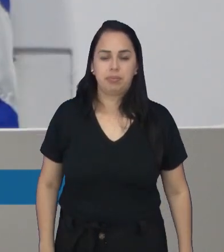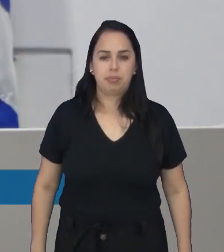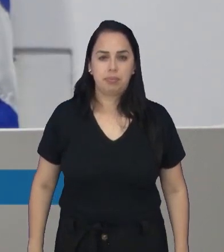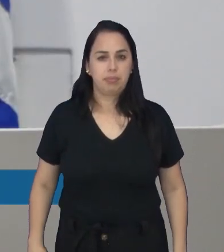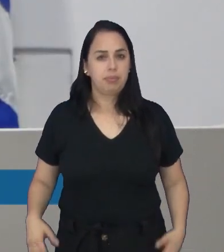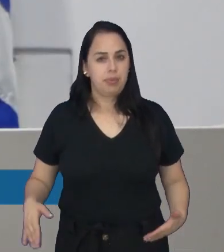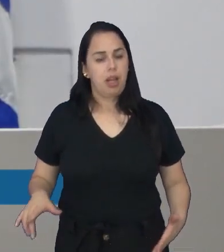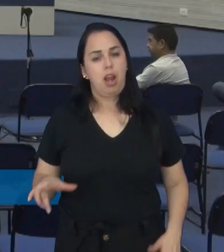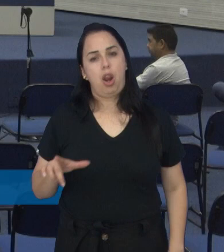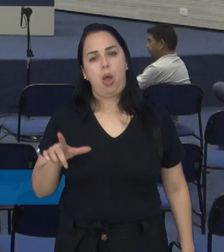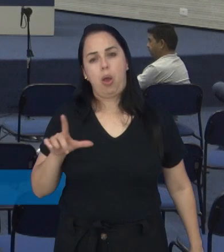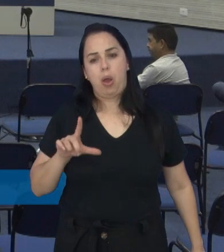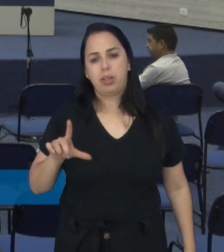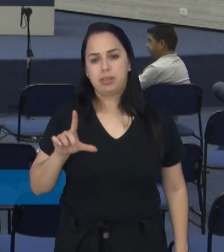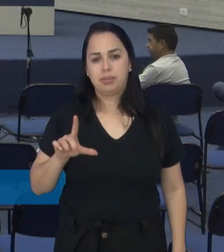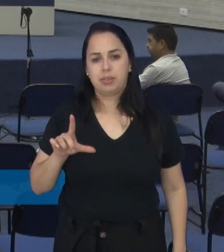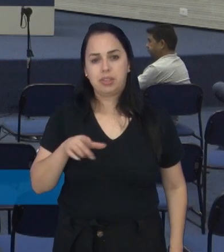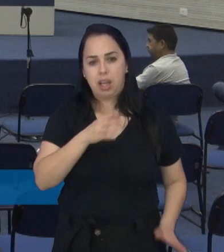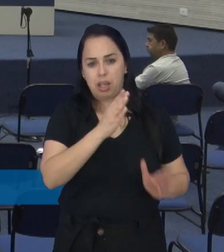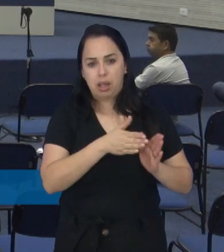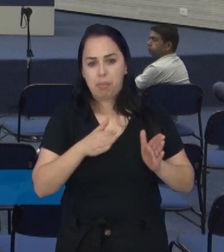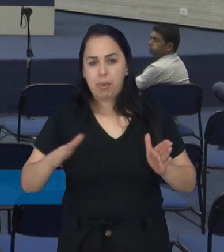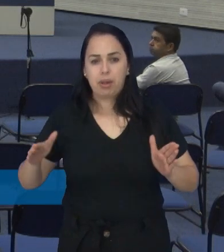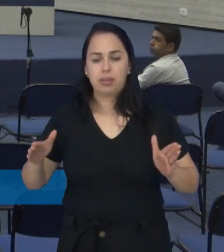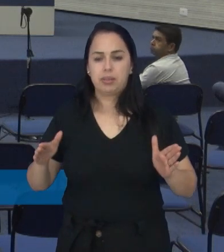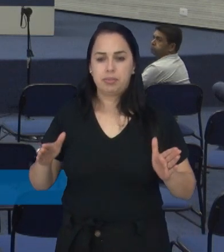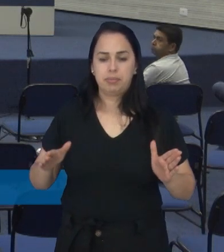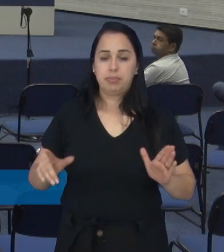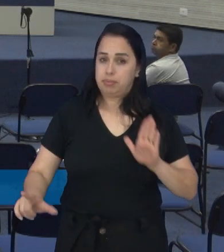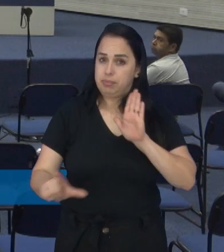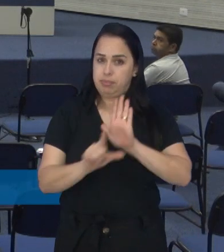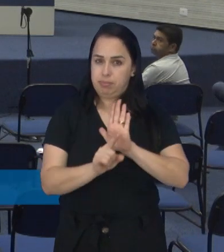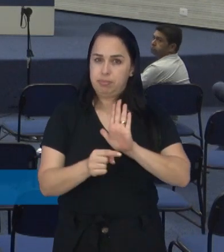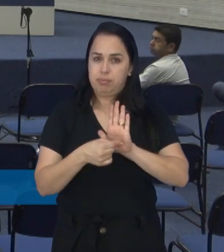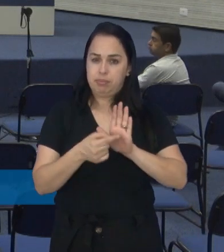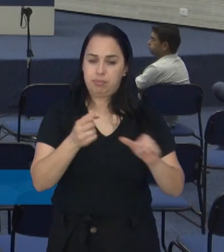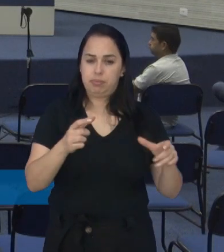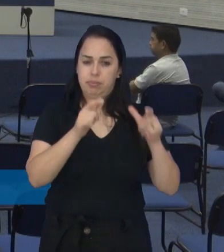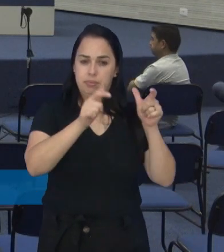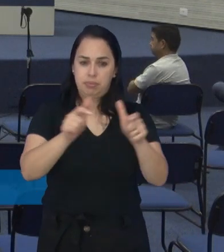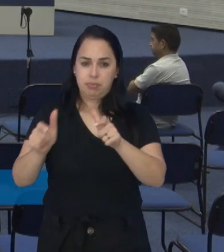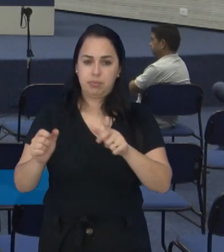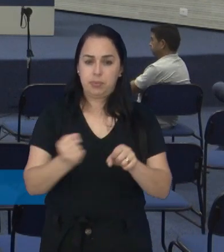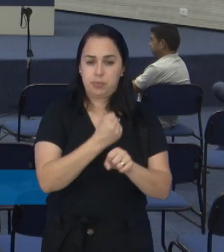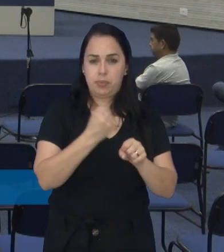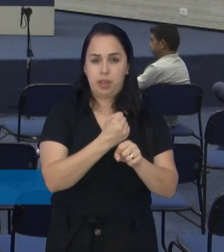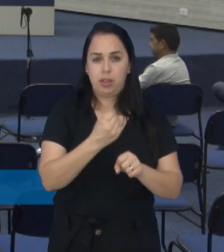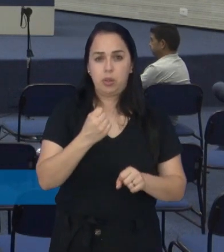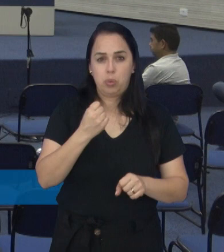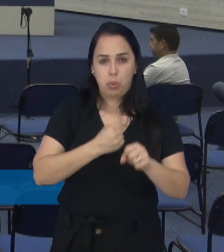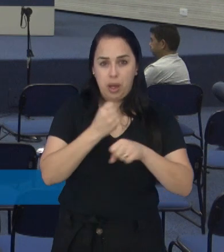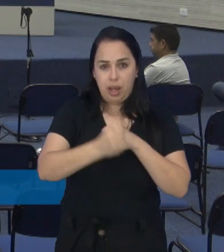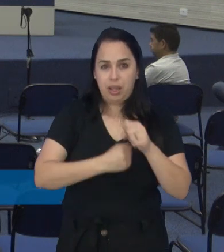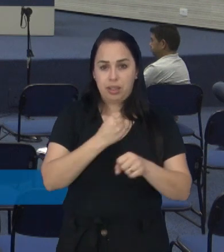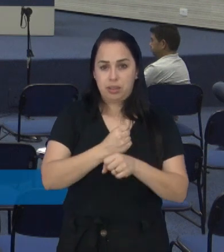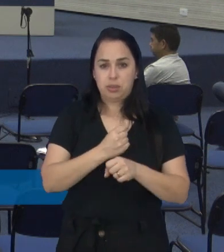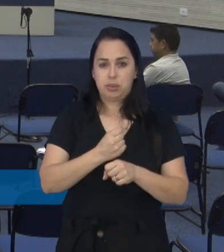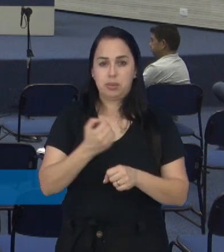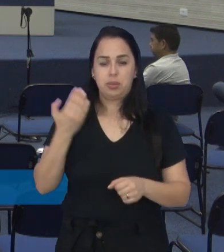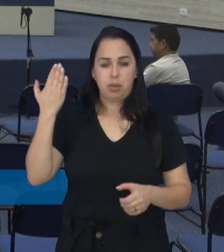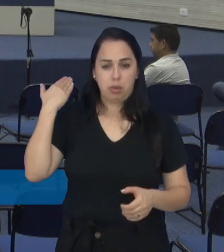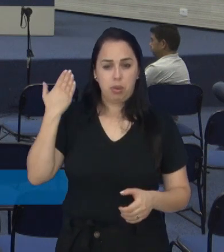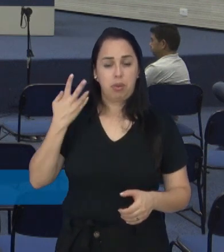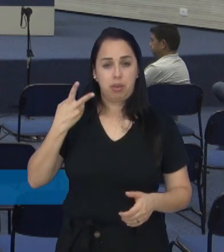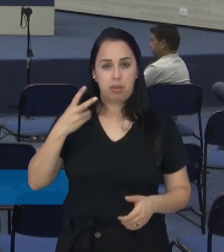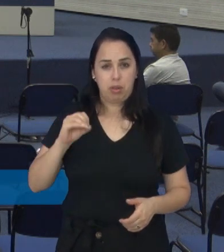é óbvio que é um processo né que autógrafo neurose surge agora em 2018 vamos fazer